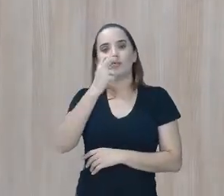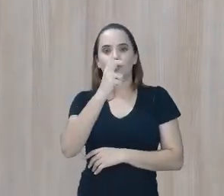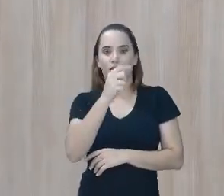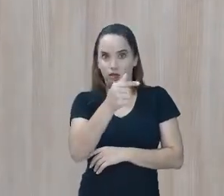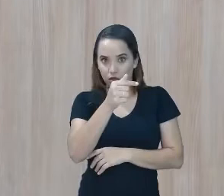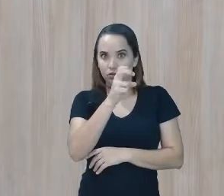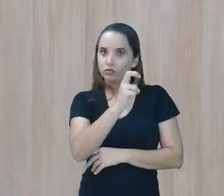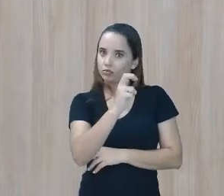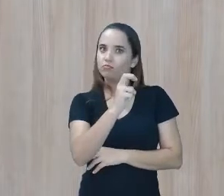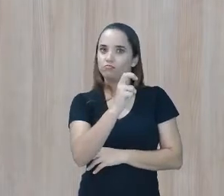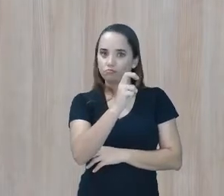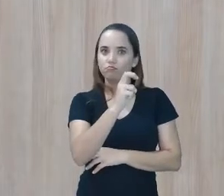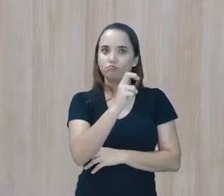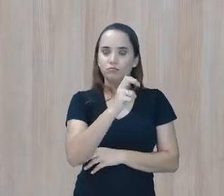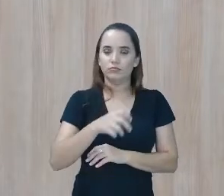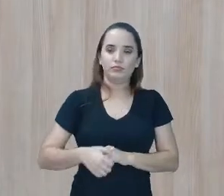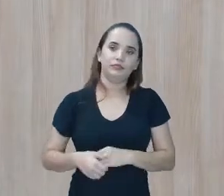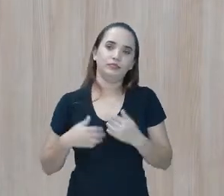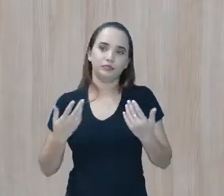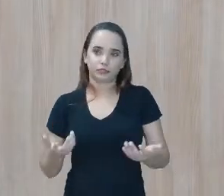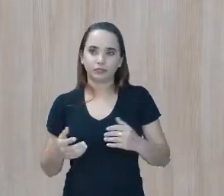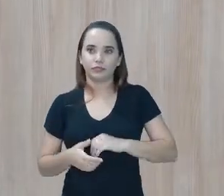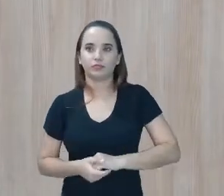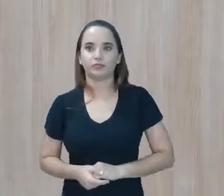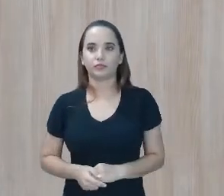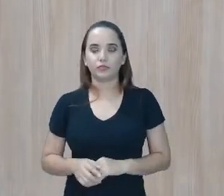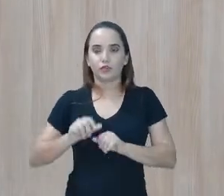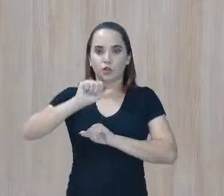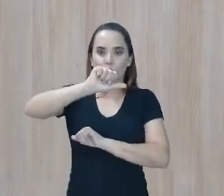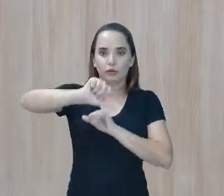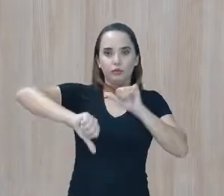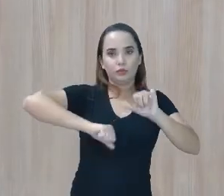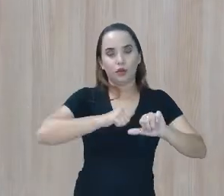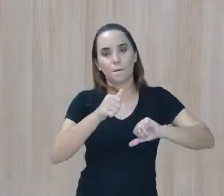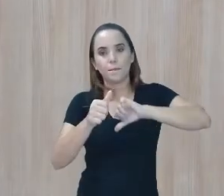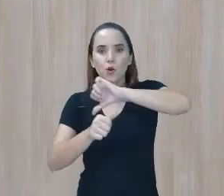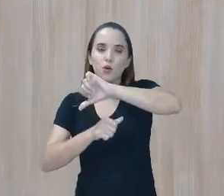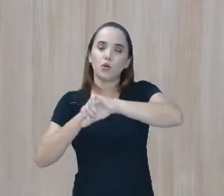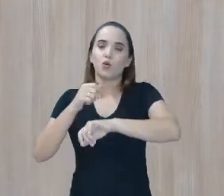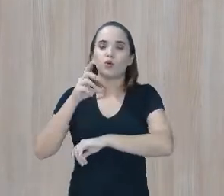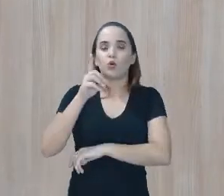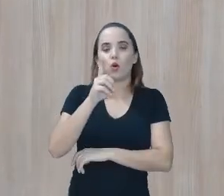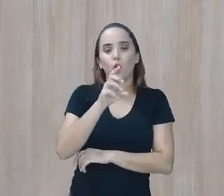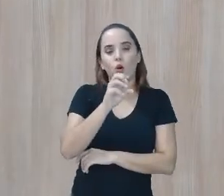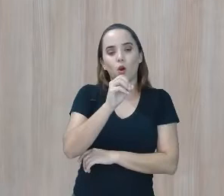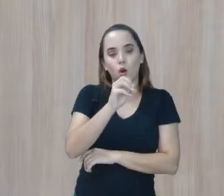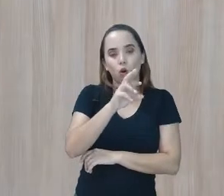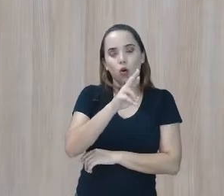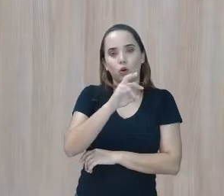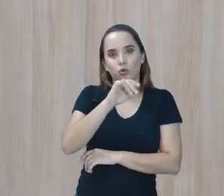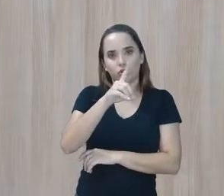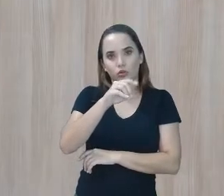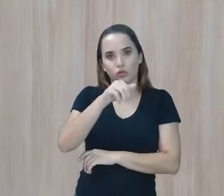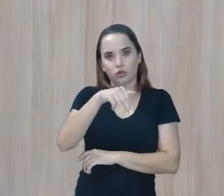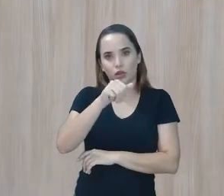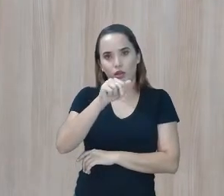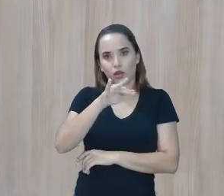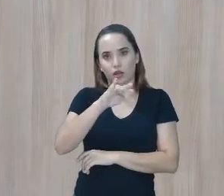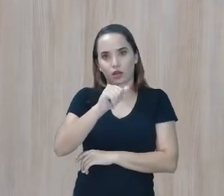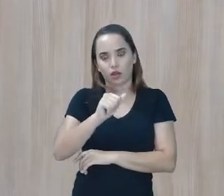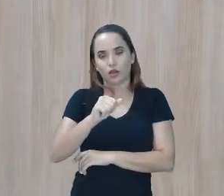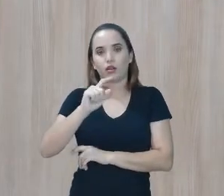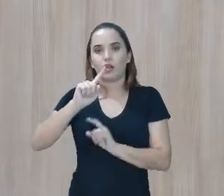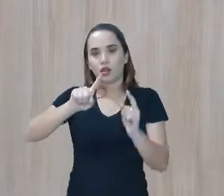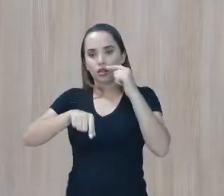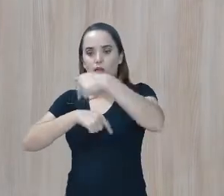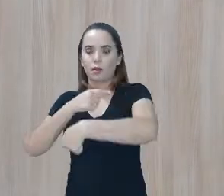3,75, tá certo? Então, eu saí de uma fração ordinária, passei para uma fração decimal e, por fim, cheguei no número na sua